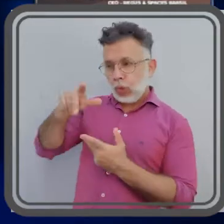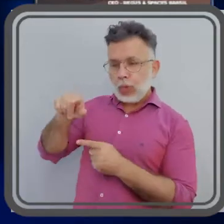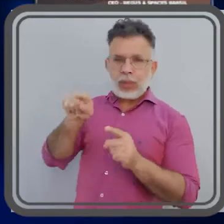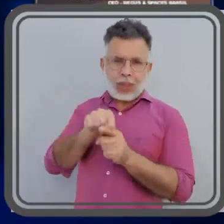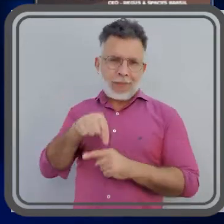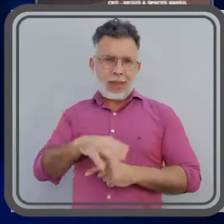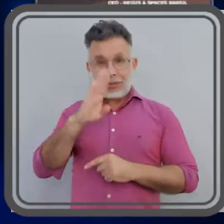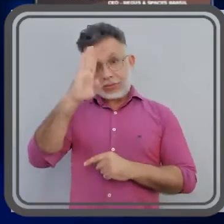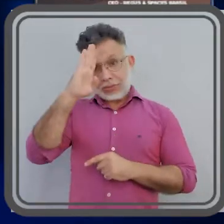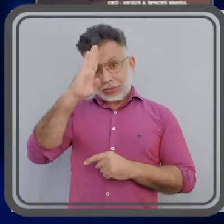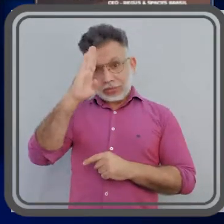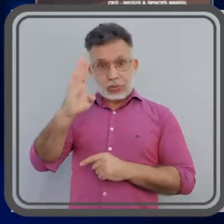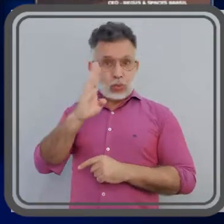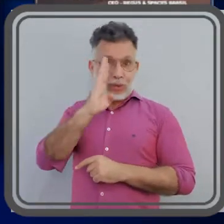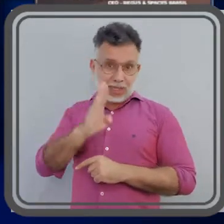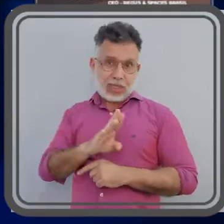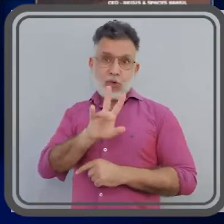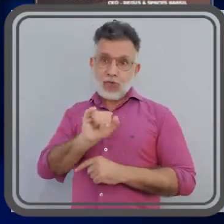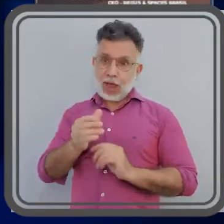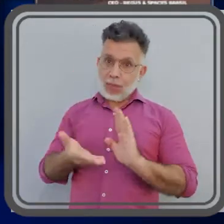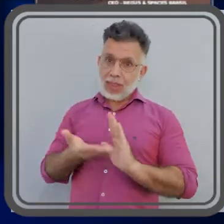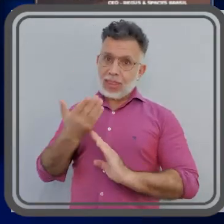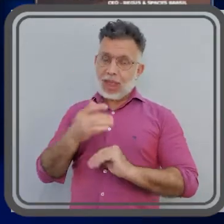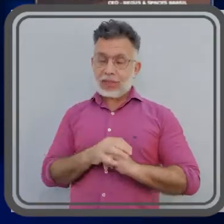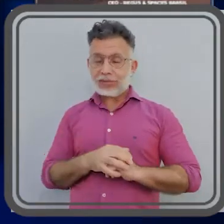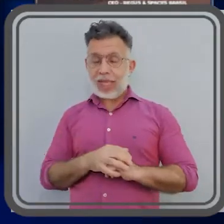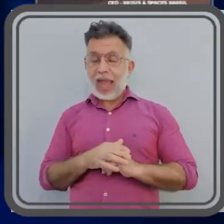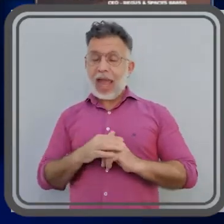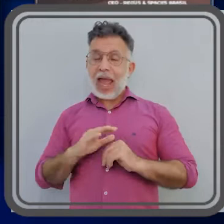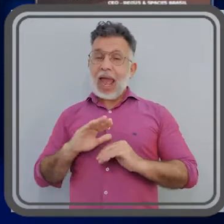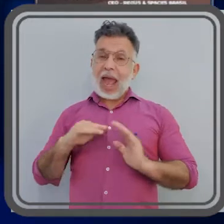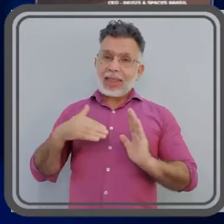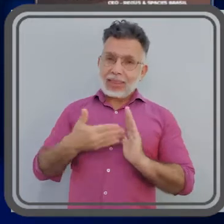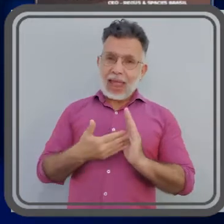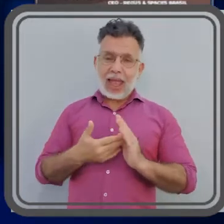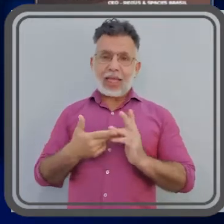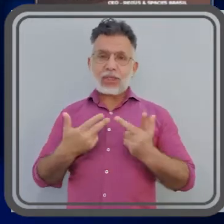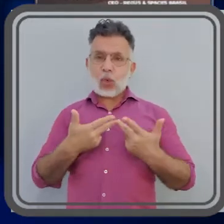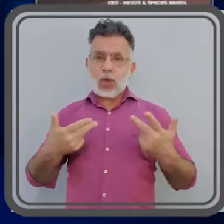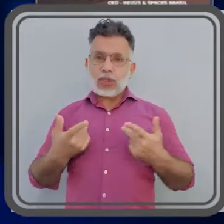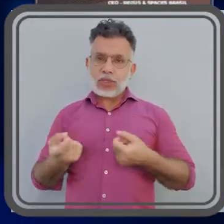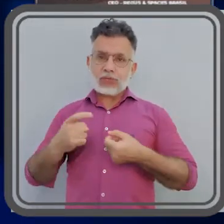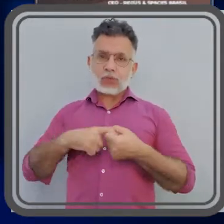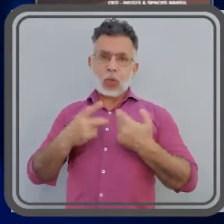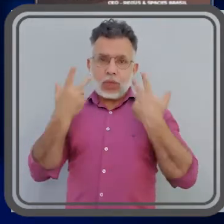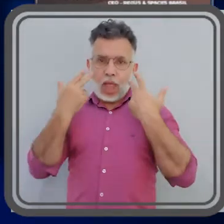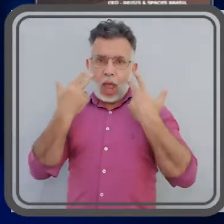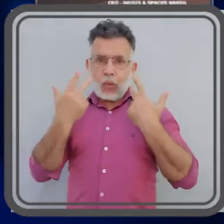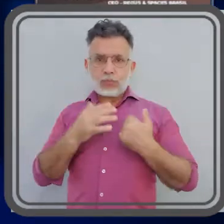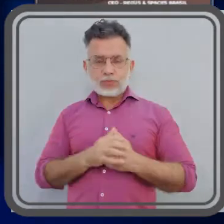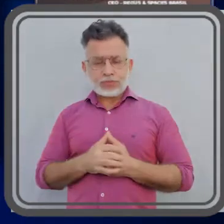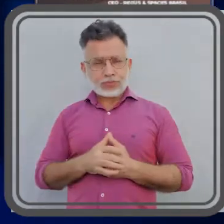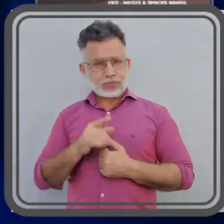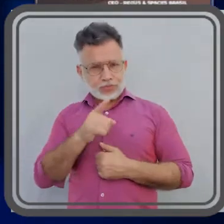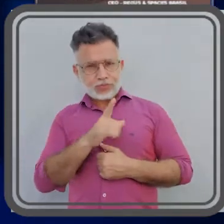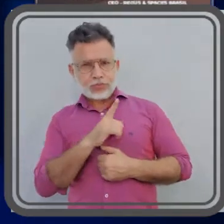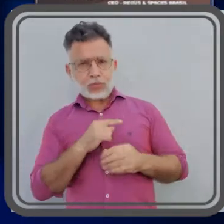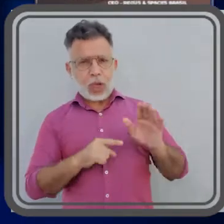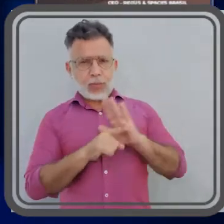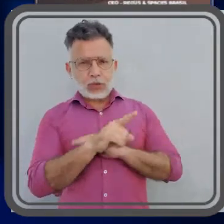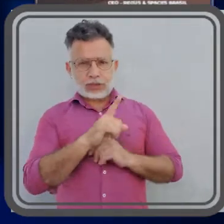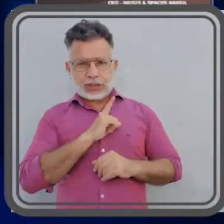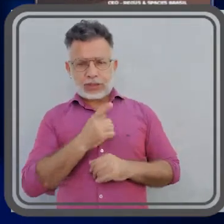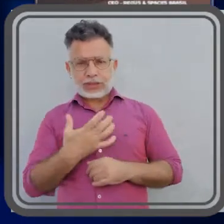aumentar um pouquinho para a situação, vamos dizer assim, se normalizar. Legal. Tiagão, você tem sentido algum mercado que